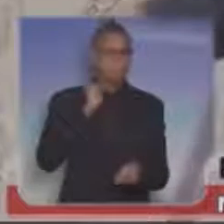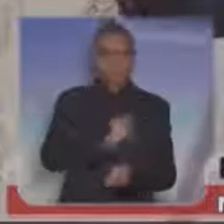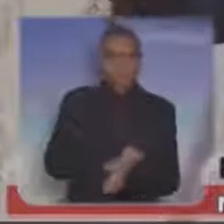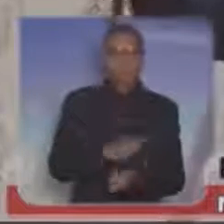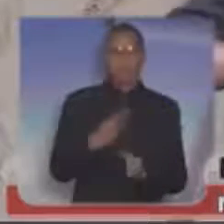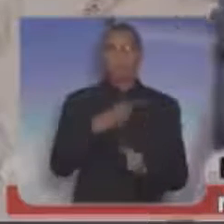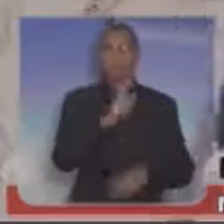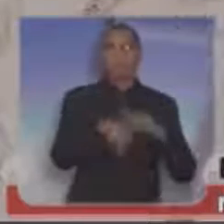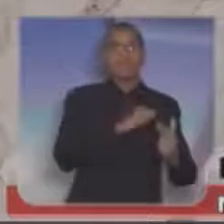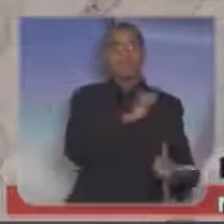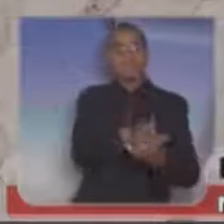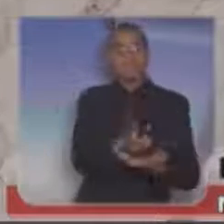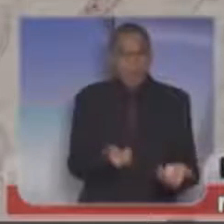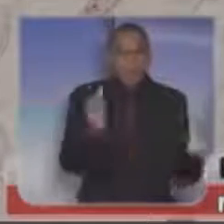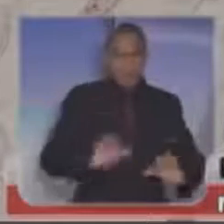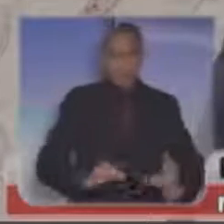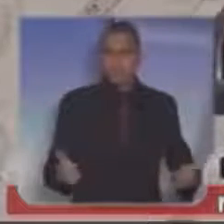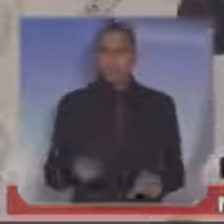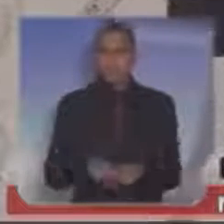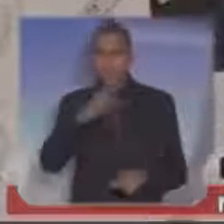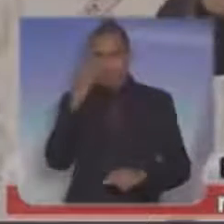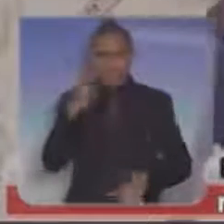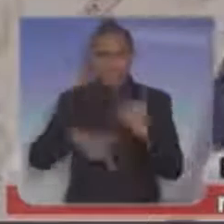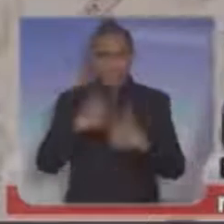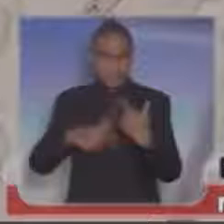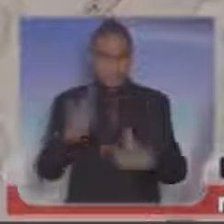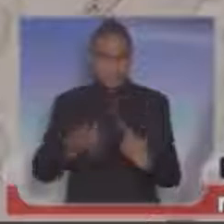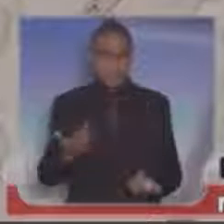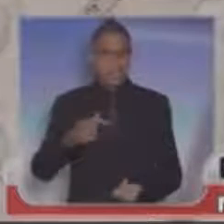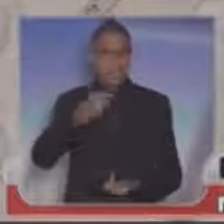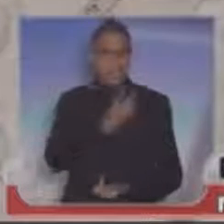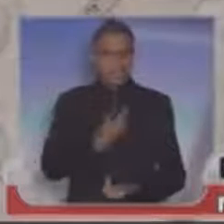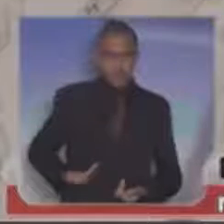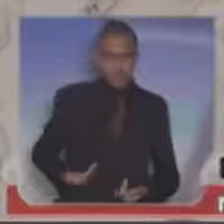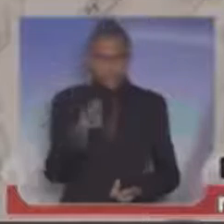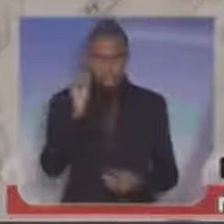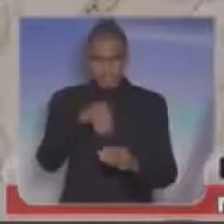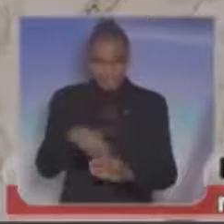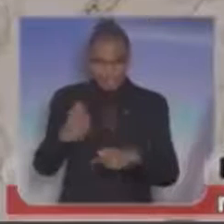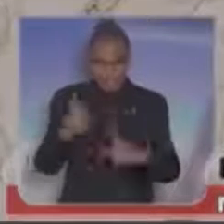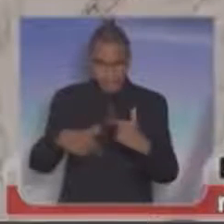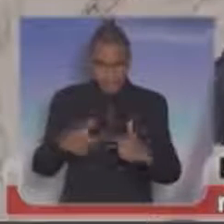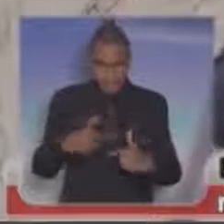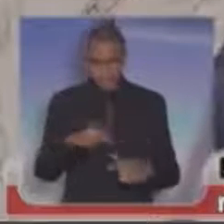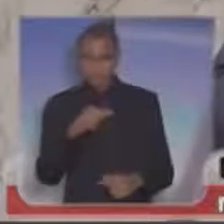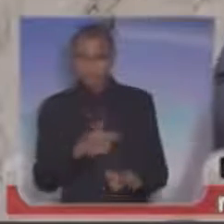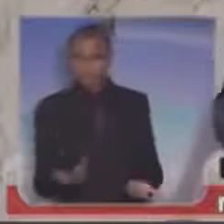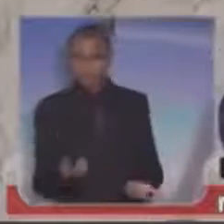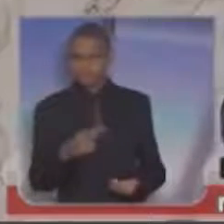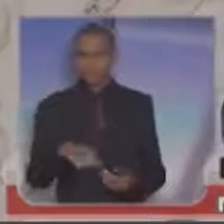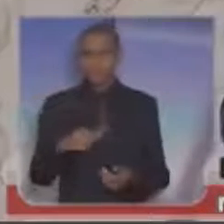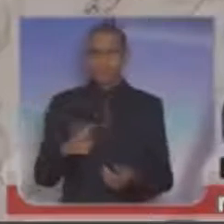como um dos senão esperar esqueçam da inflação do ano passado ano retrasado porque é um momento